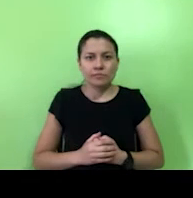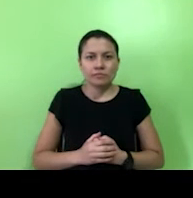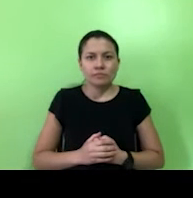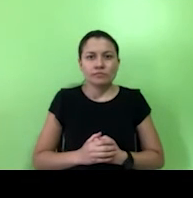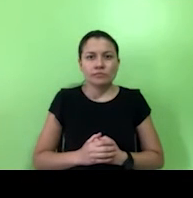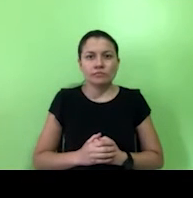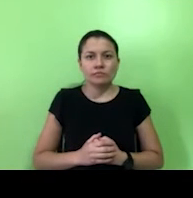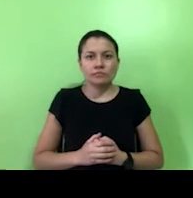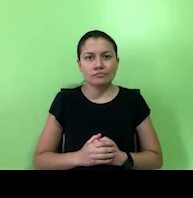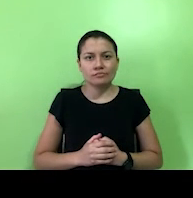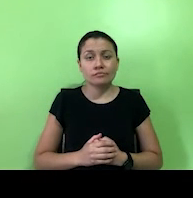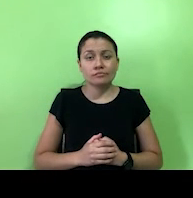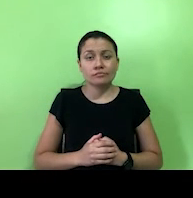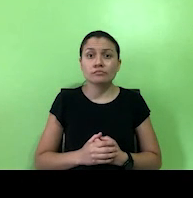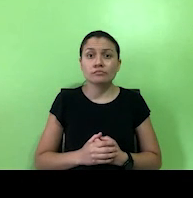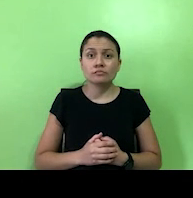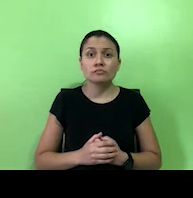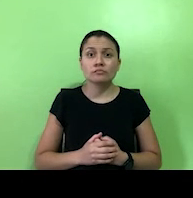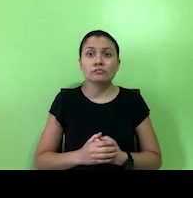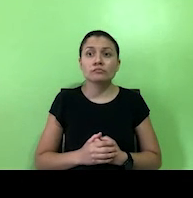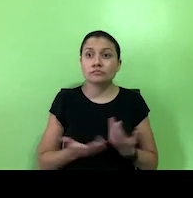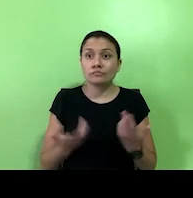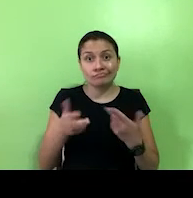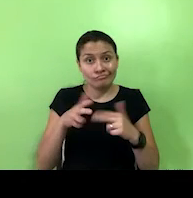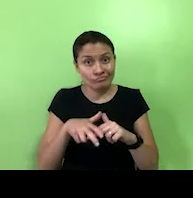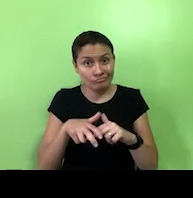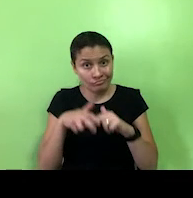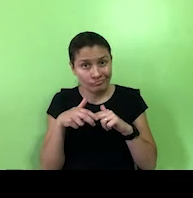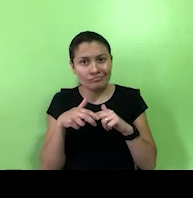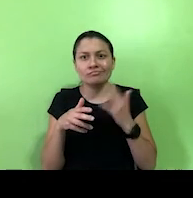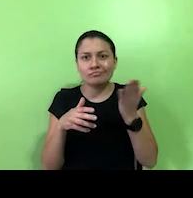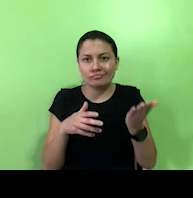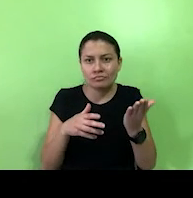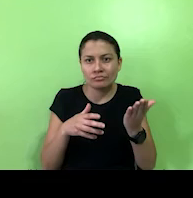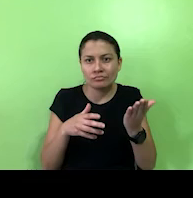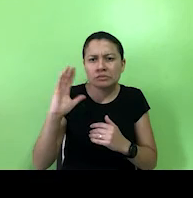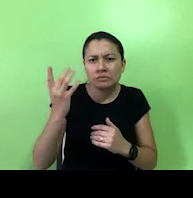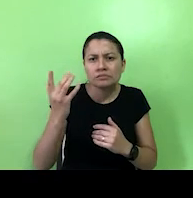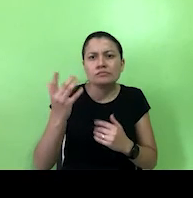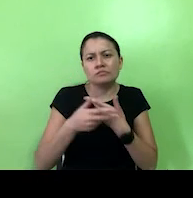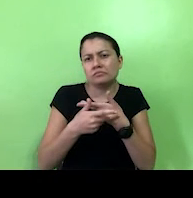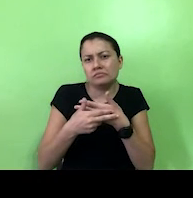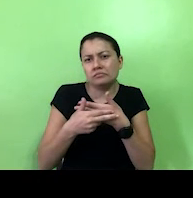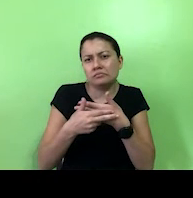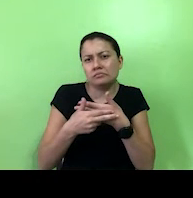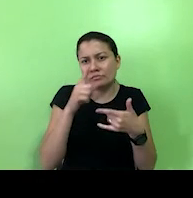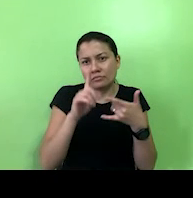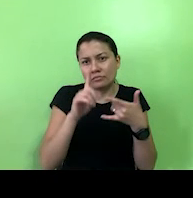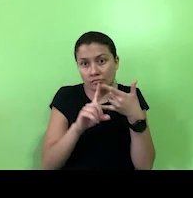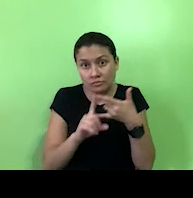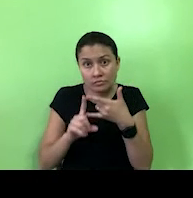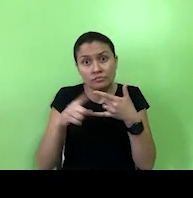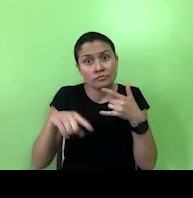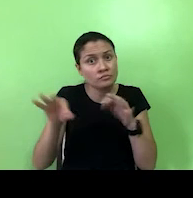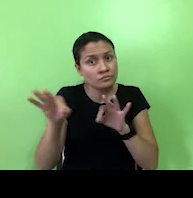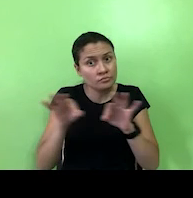E por isso mesmo, por causa justamente dessa inconsistência e falta de intuitividade do Zoom, a gente preparou um material